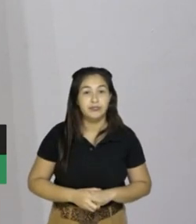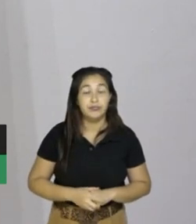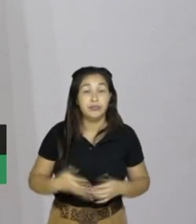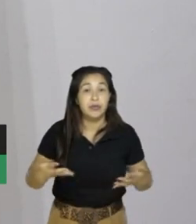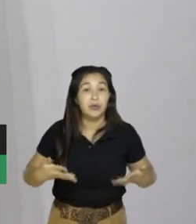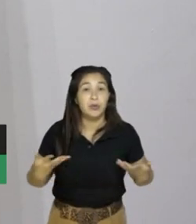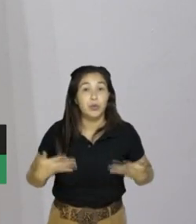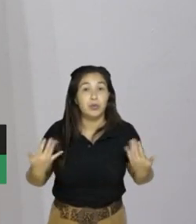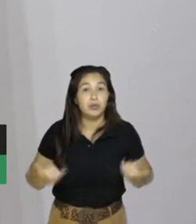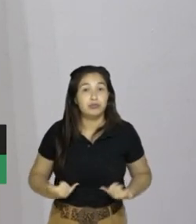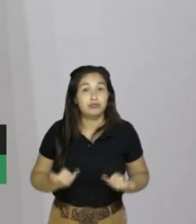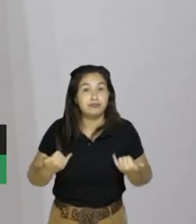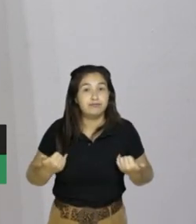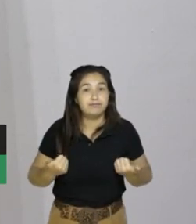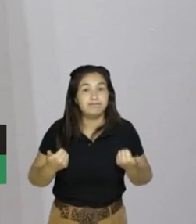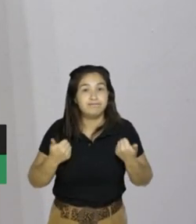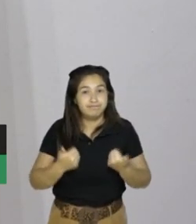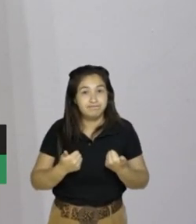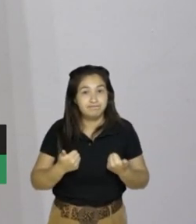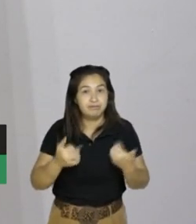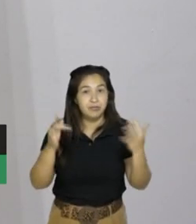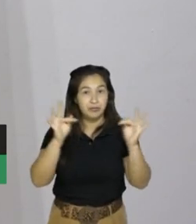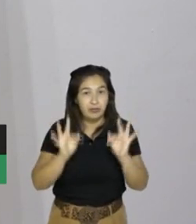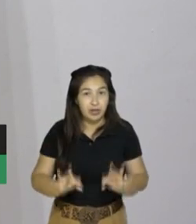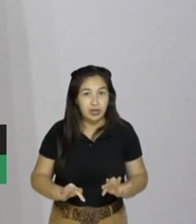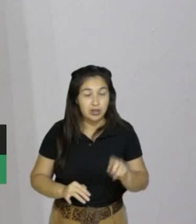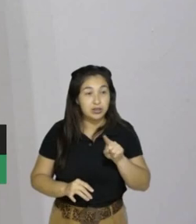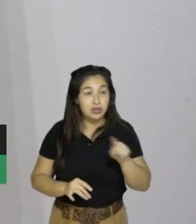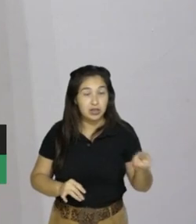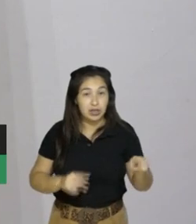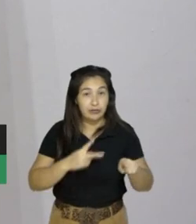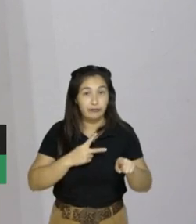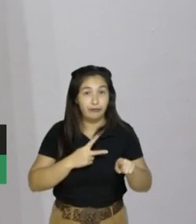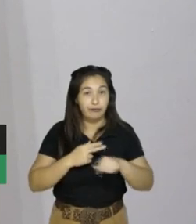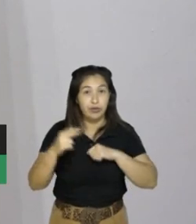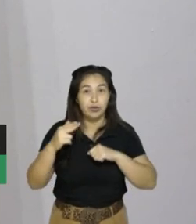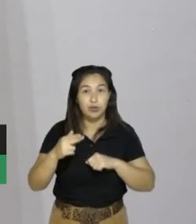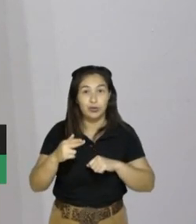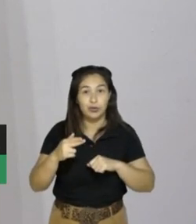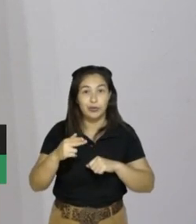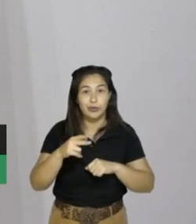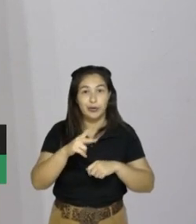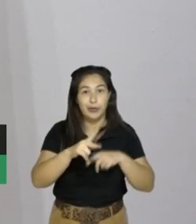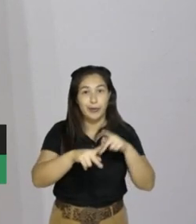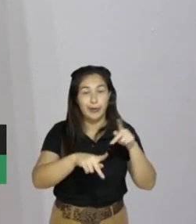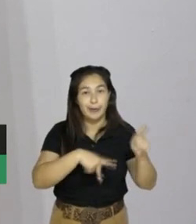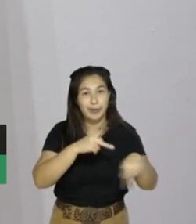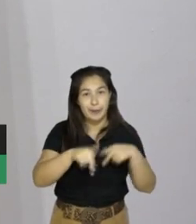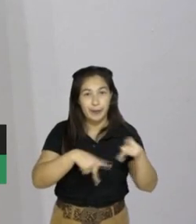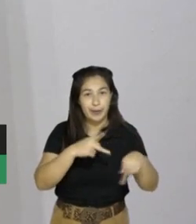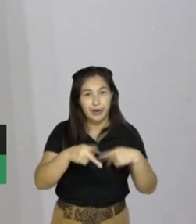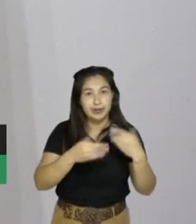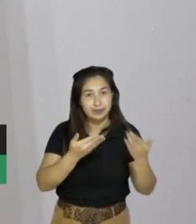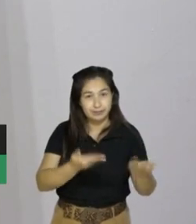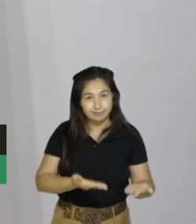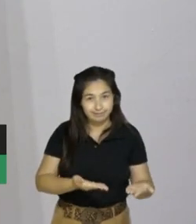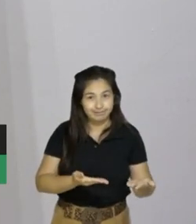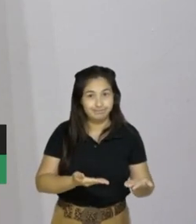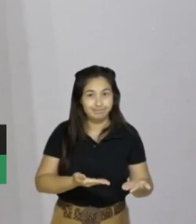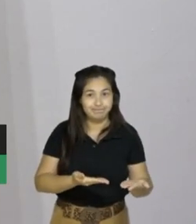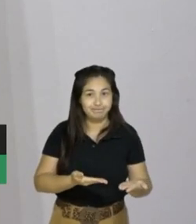a vitória de um povo a vitória de uma localidade que vem